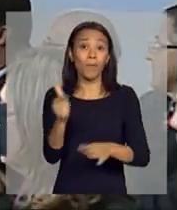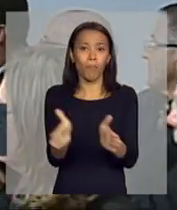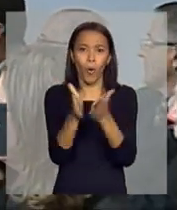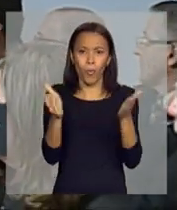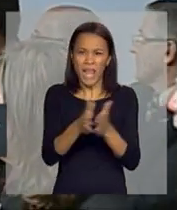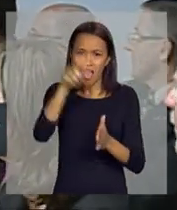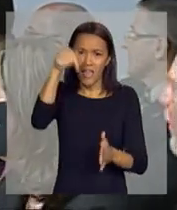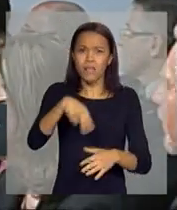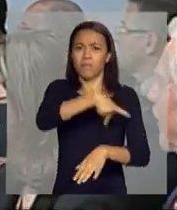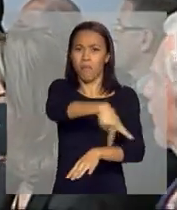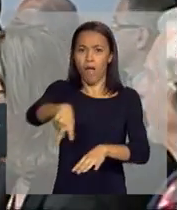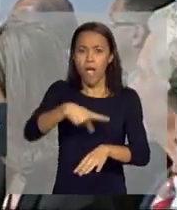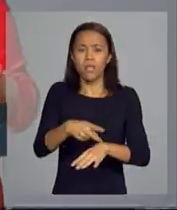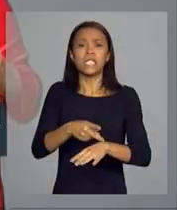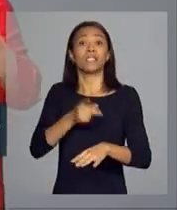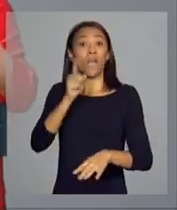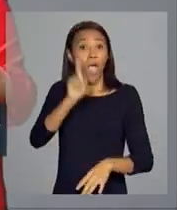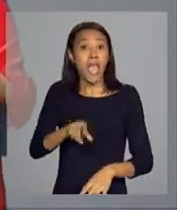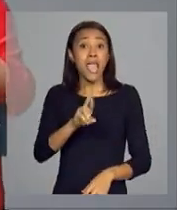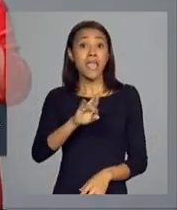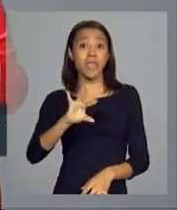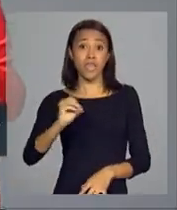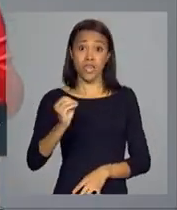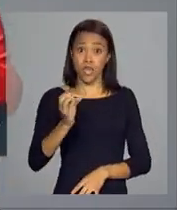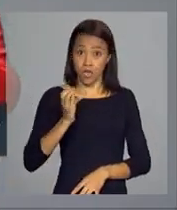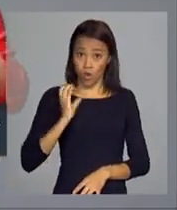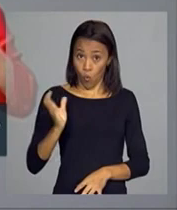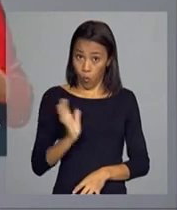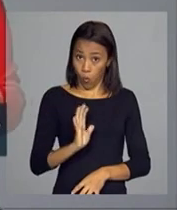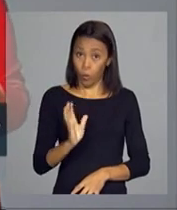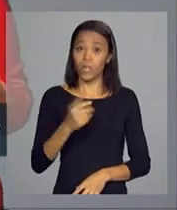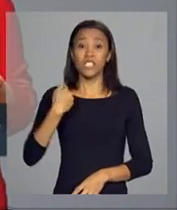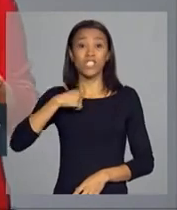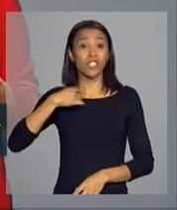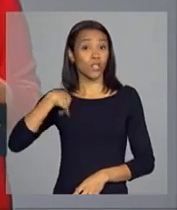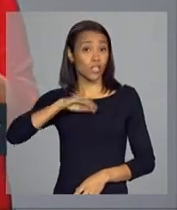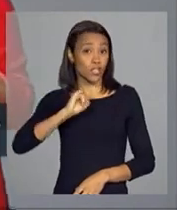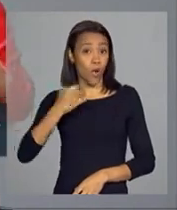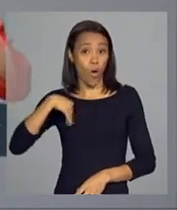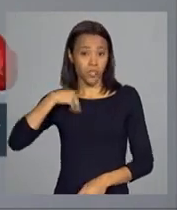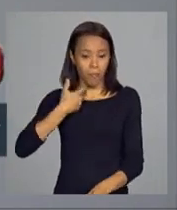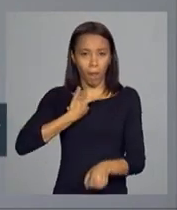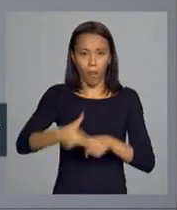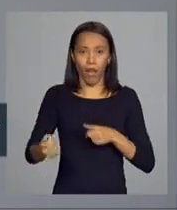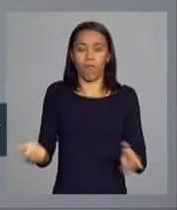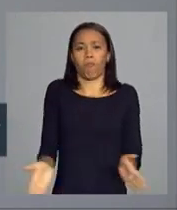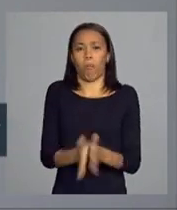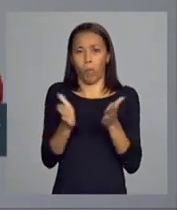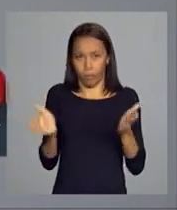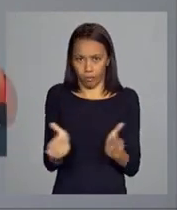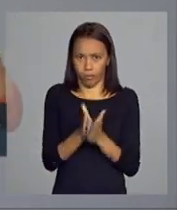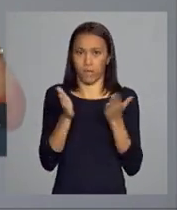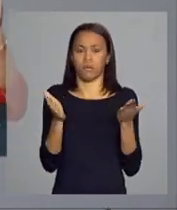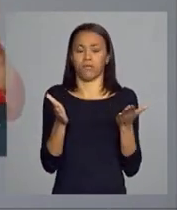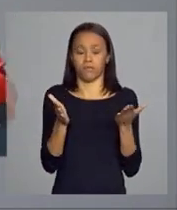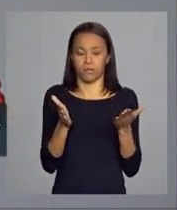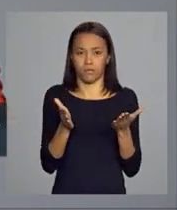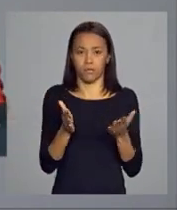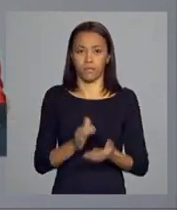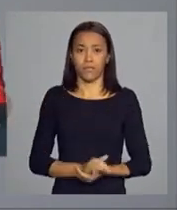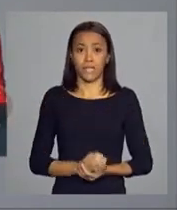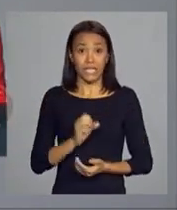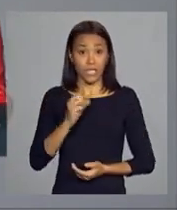será rico se nós superarmos a pobreza. E superar a